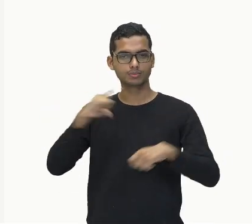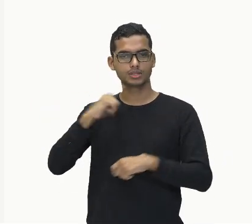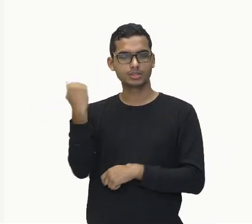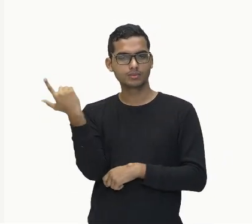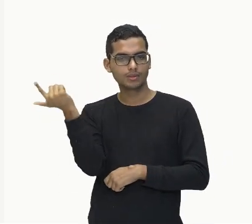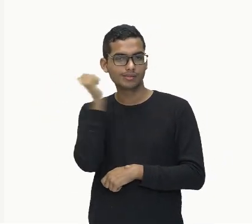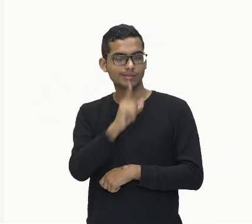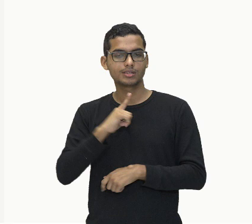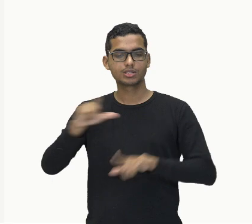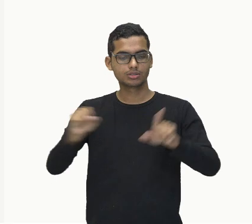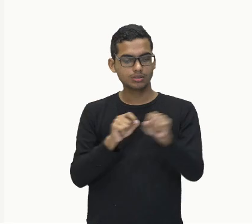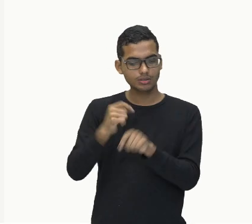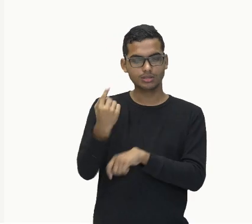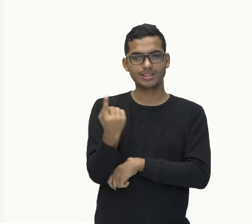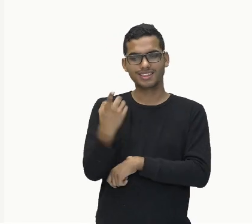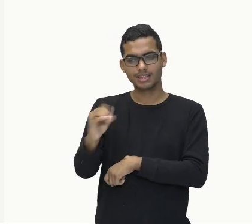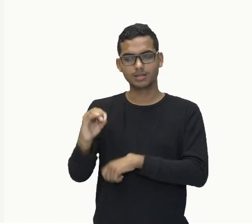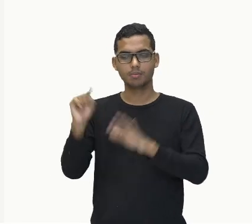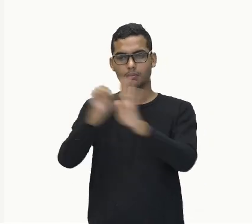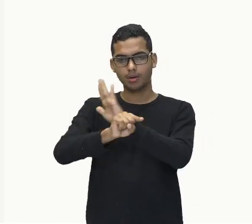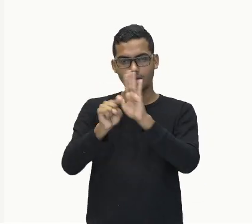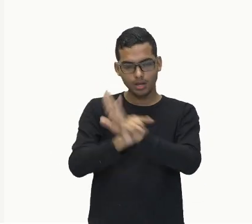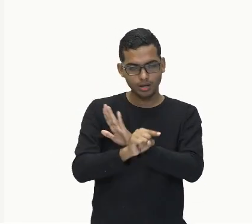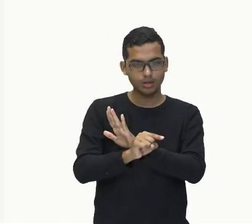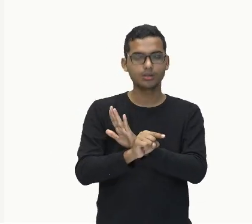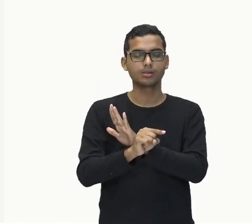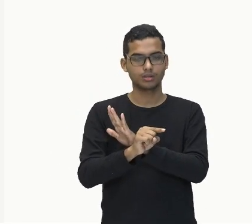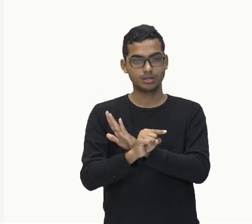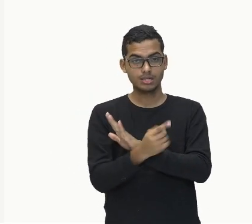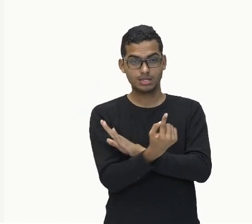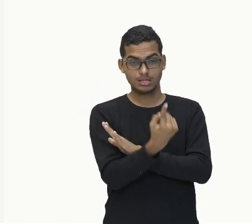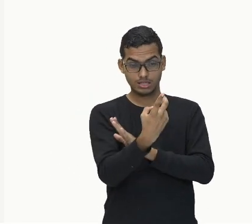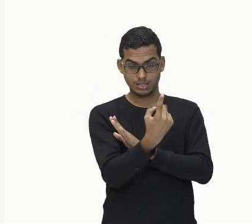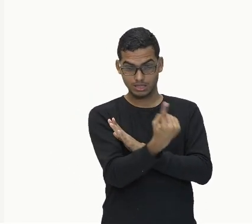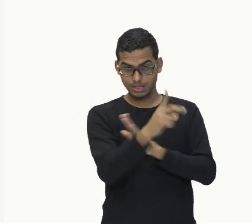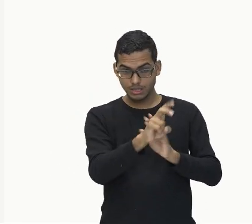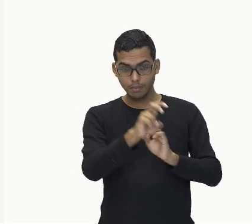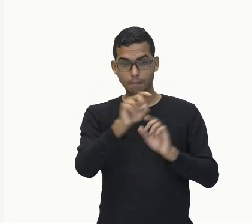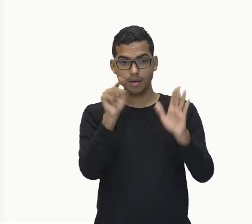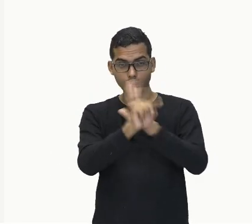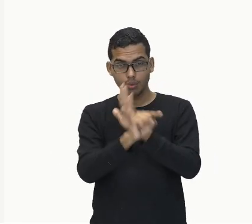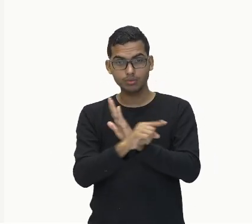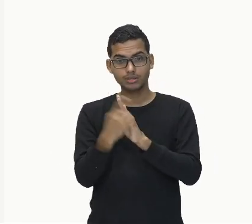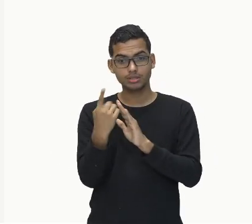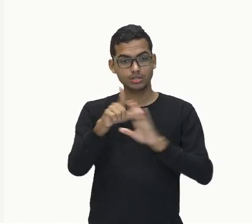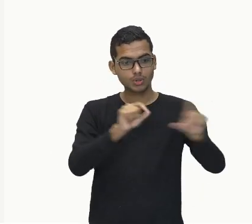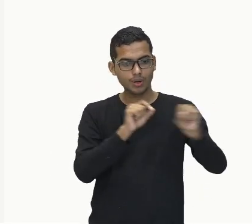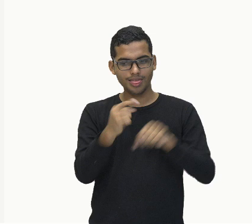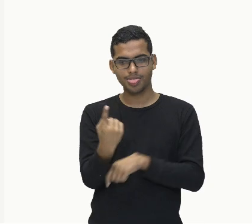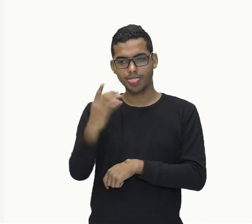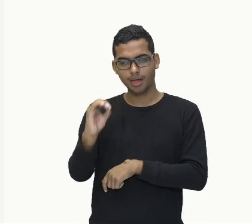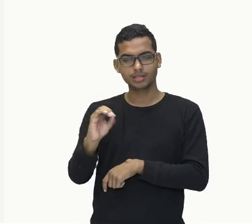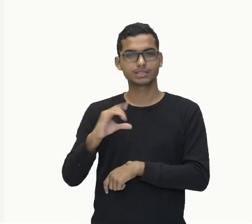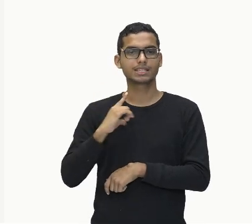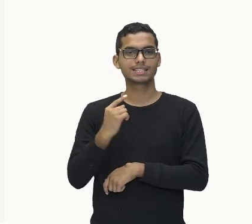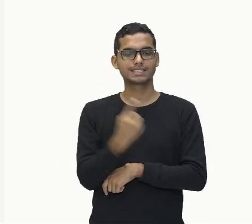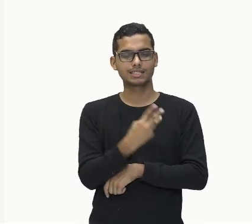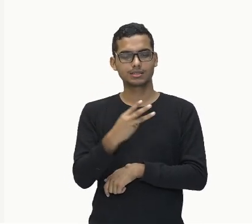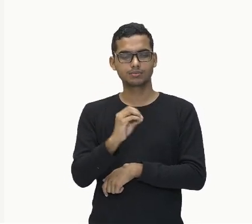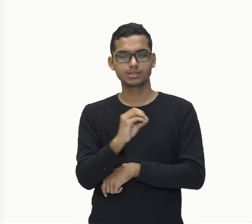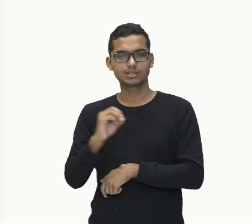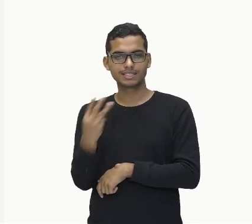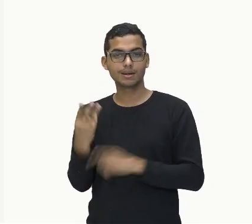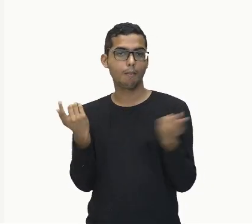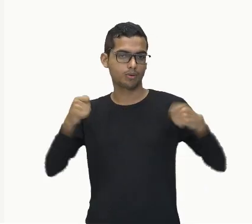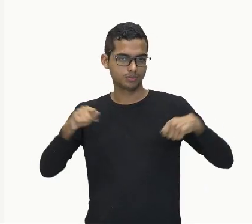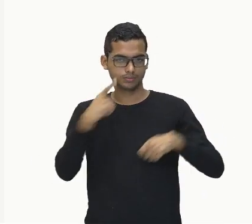entre as 15 que tem disponíveis. Vamos ver agora mais uma questão. Temos aí, em